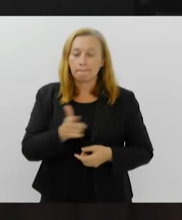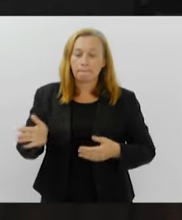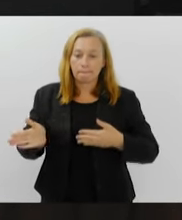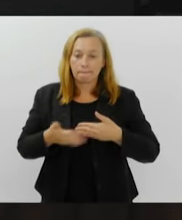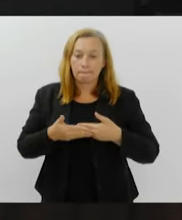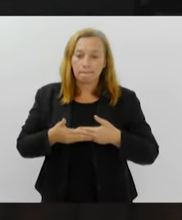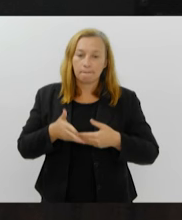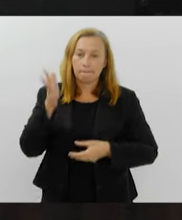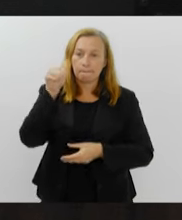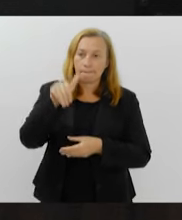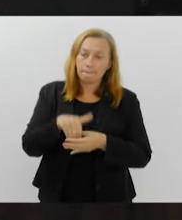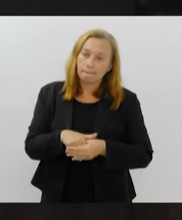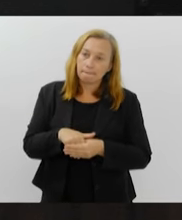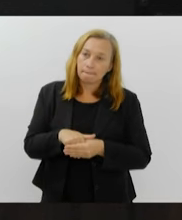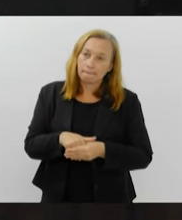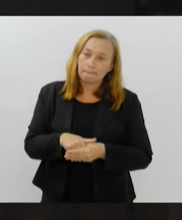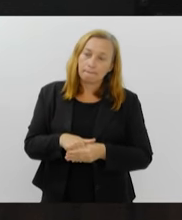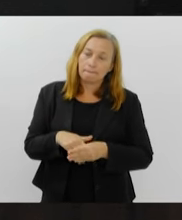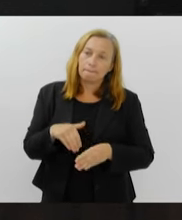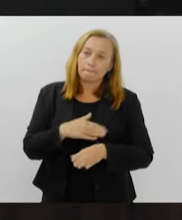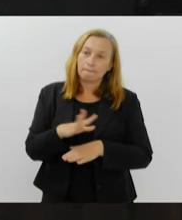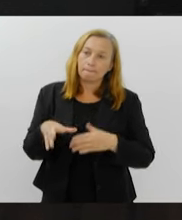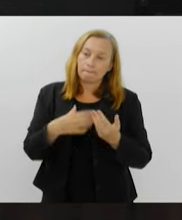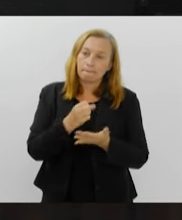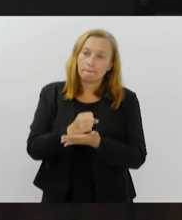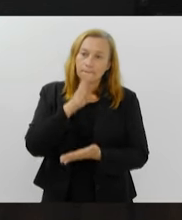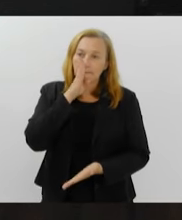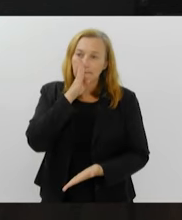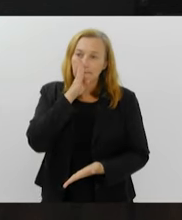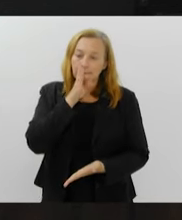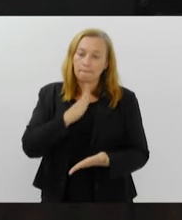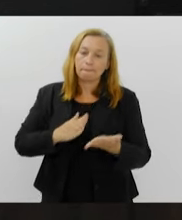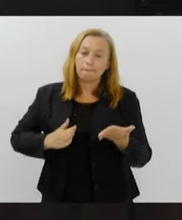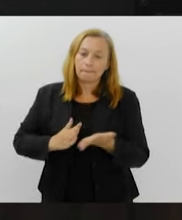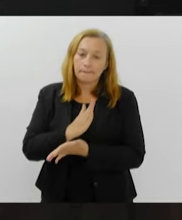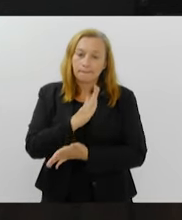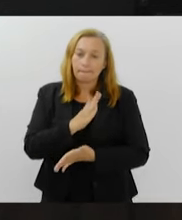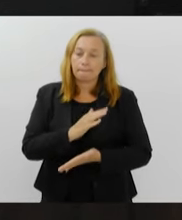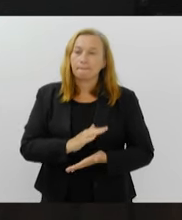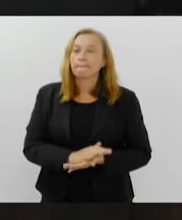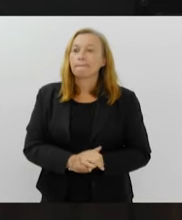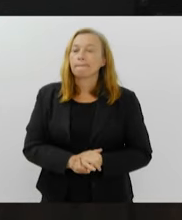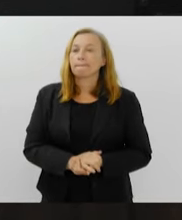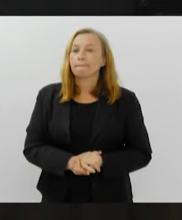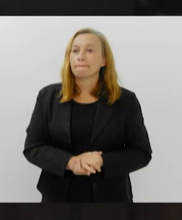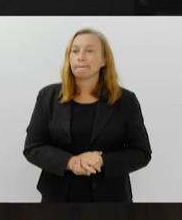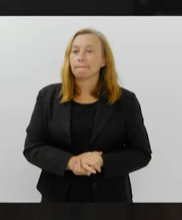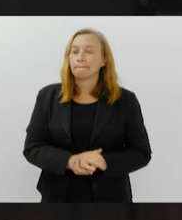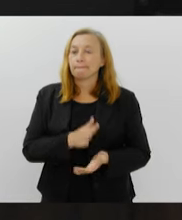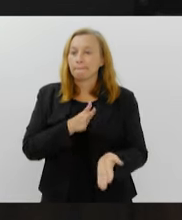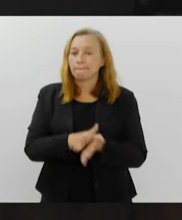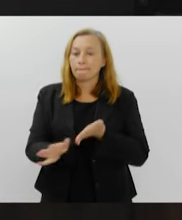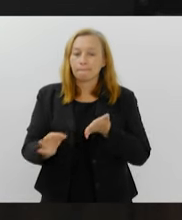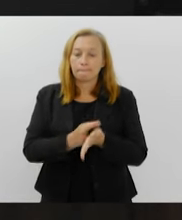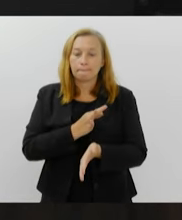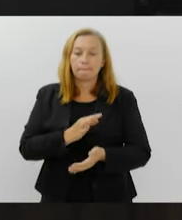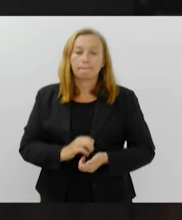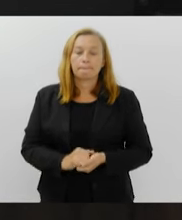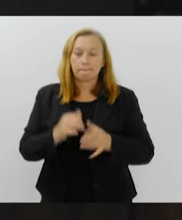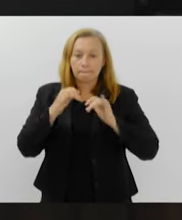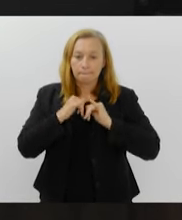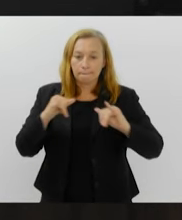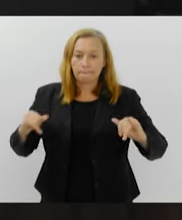Queira discutir encerrada a discussão em votação senhores que aprovam permane comão aprovado vai autógrafo